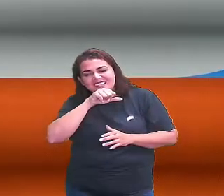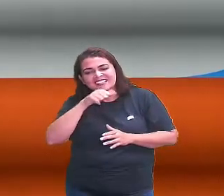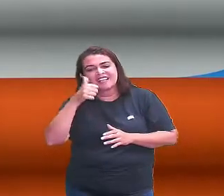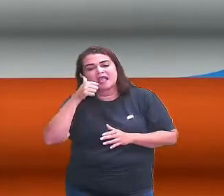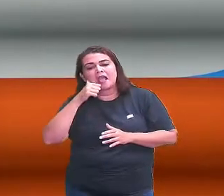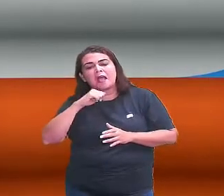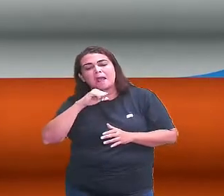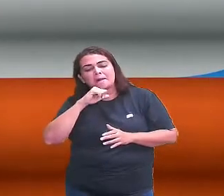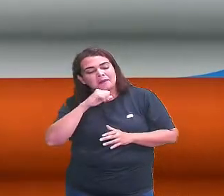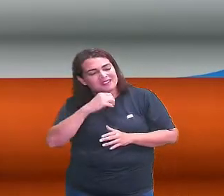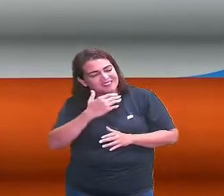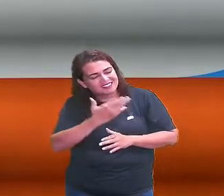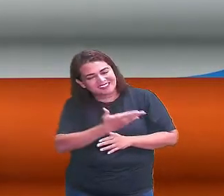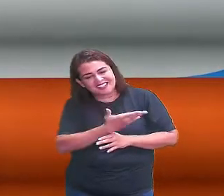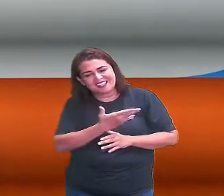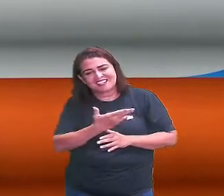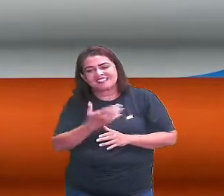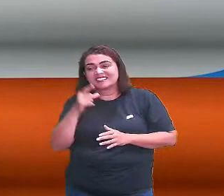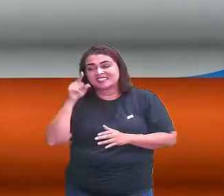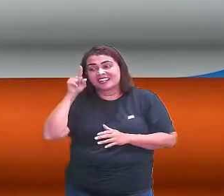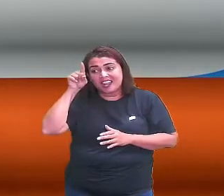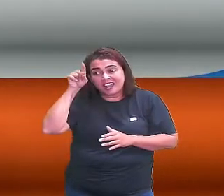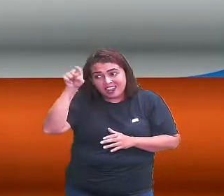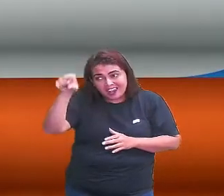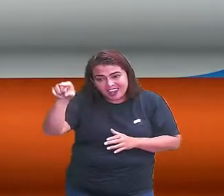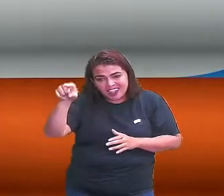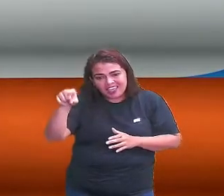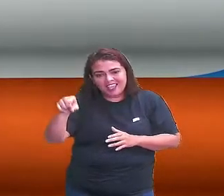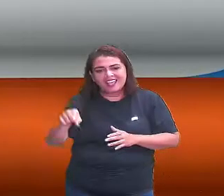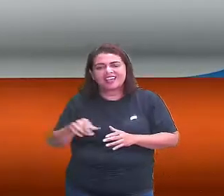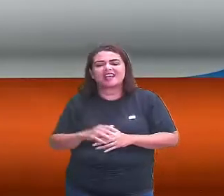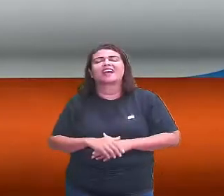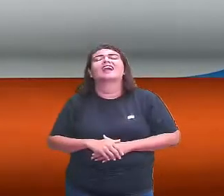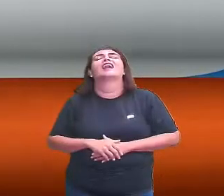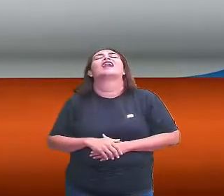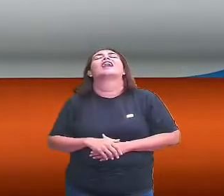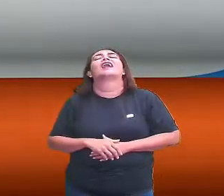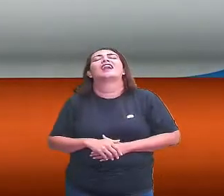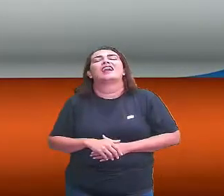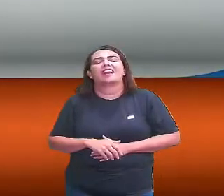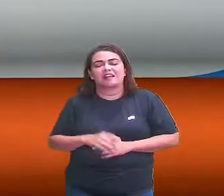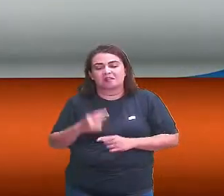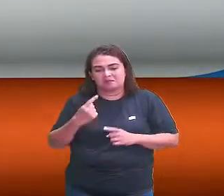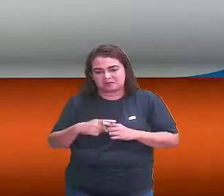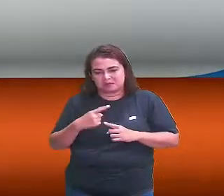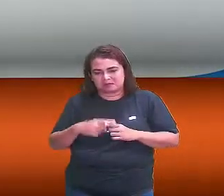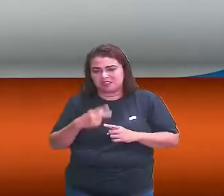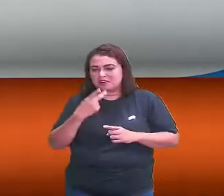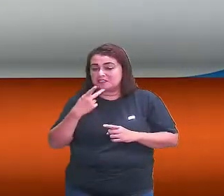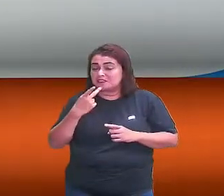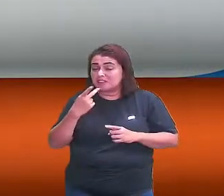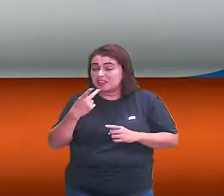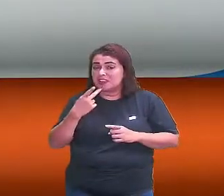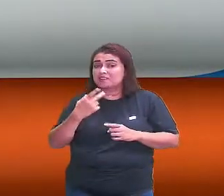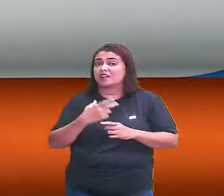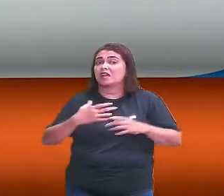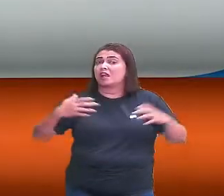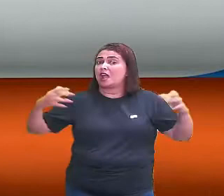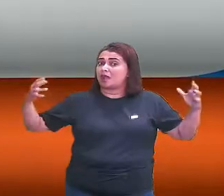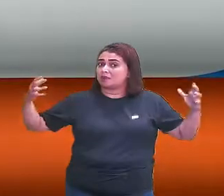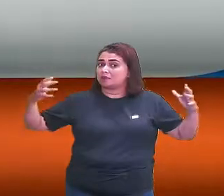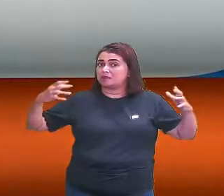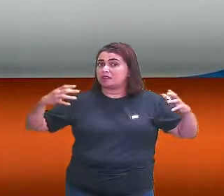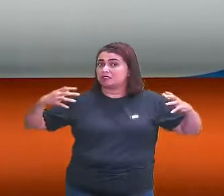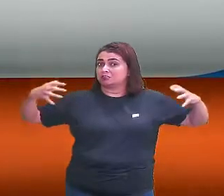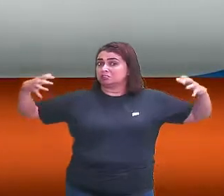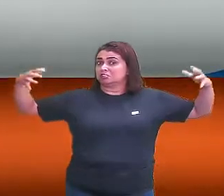de Douglas que estava no final da caverna. Por isso que ele disse que os abraços eram grandes, que o